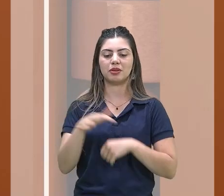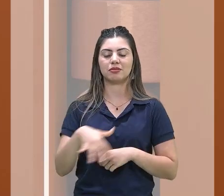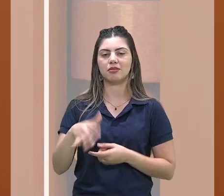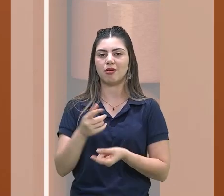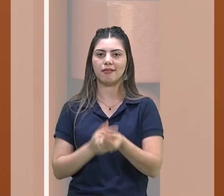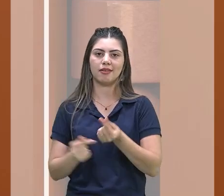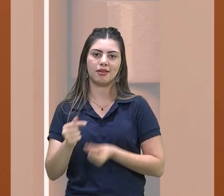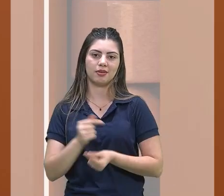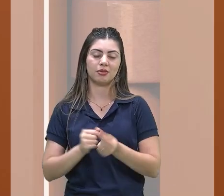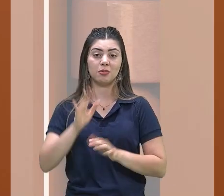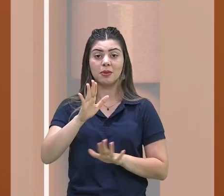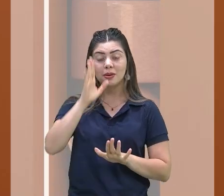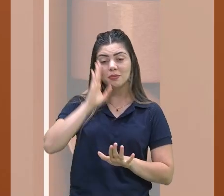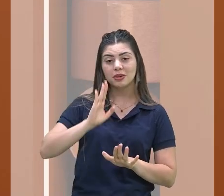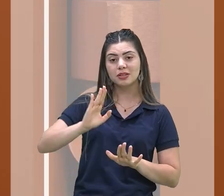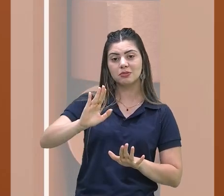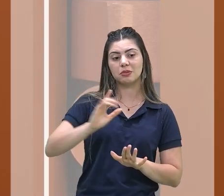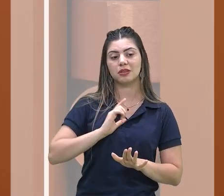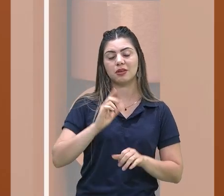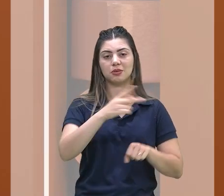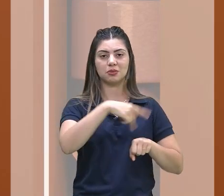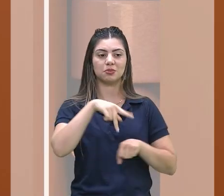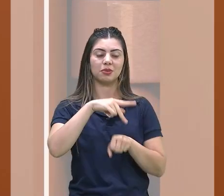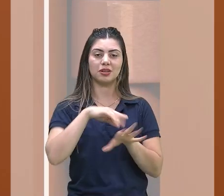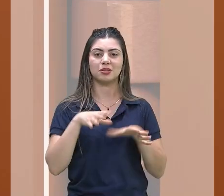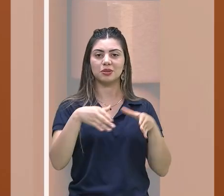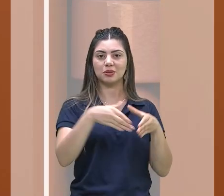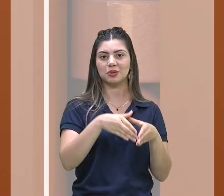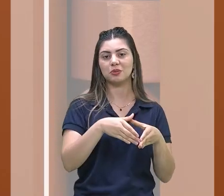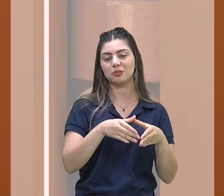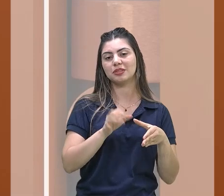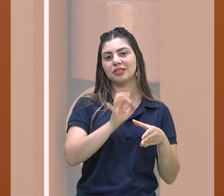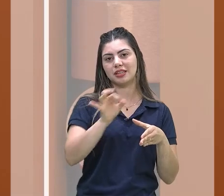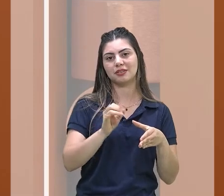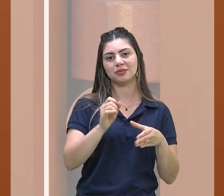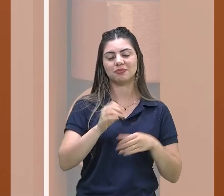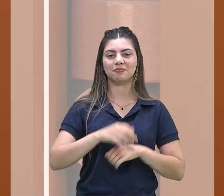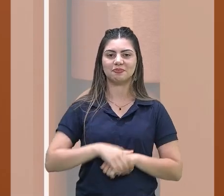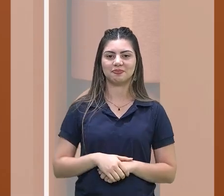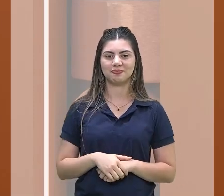econômico, principalmente entre esses países, considerados